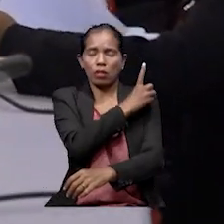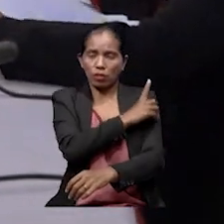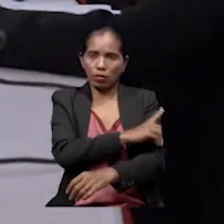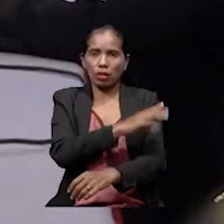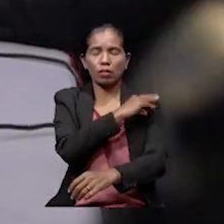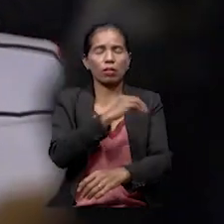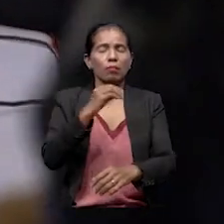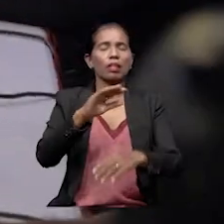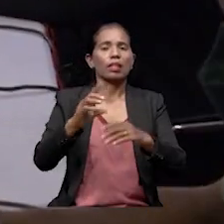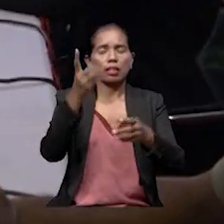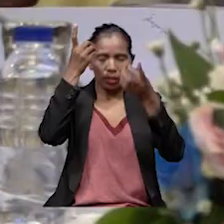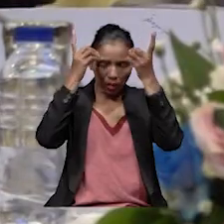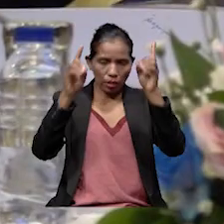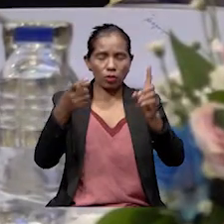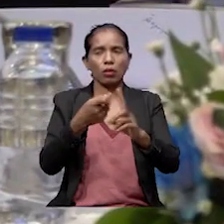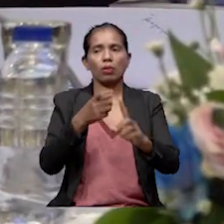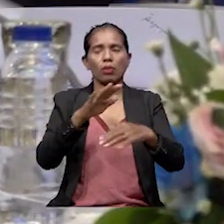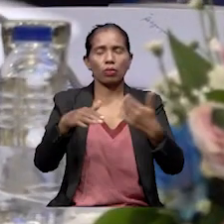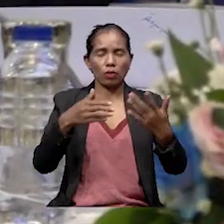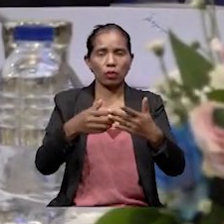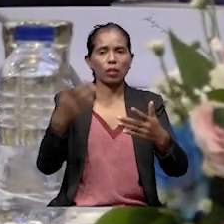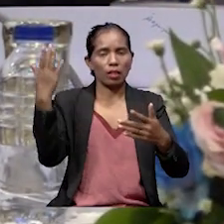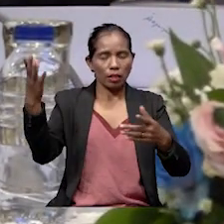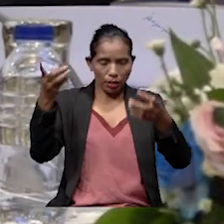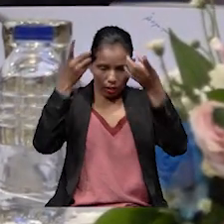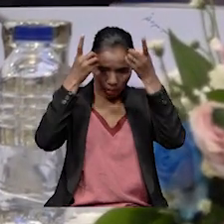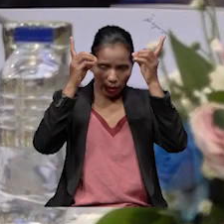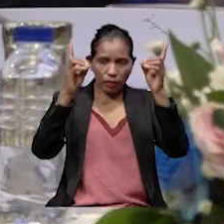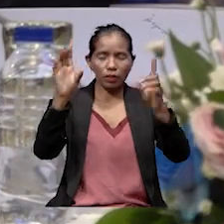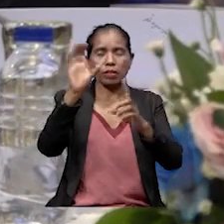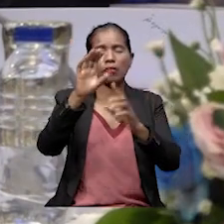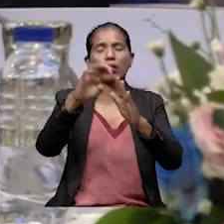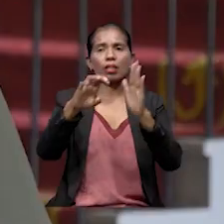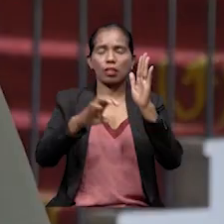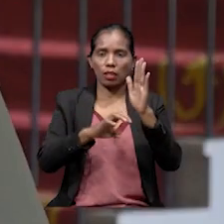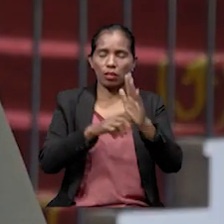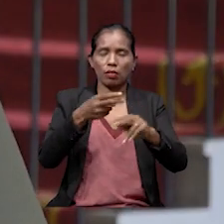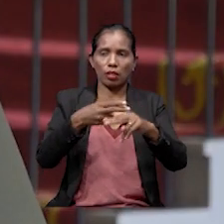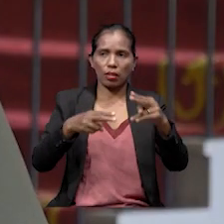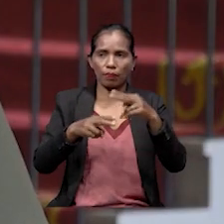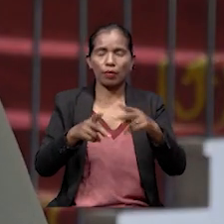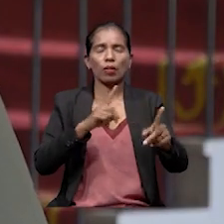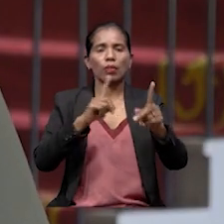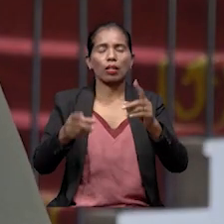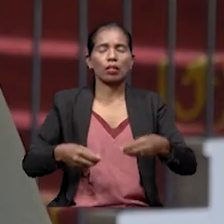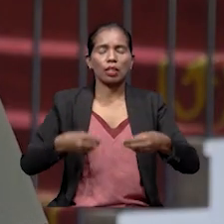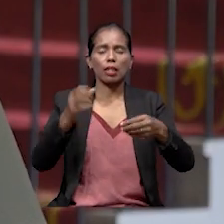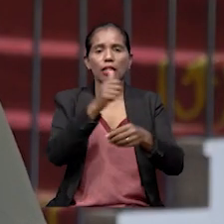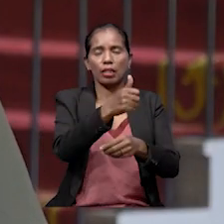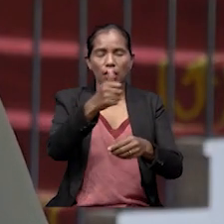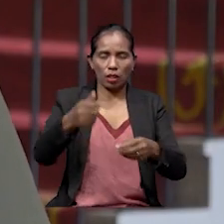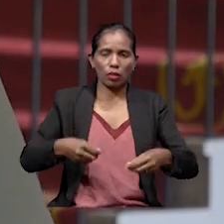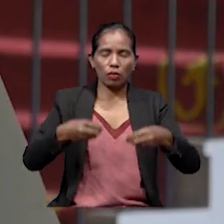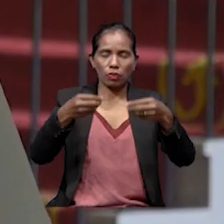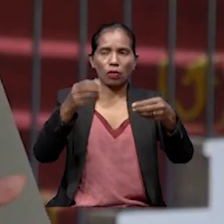a decisão roto se ia chefe Estado no Liman. Para ir a explicar a situação, né? E daí da como forra no. Forra no